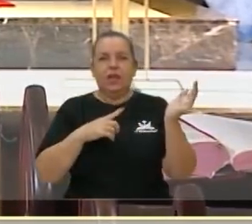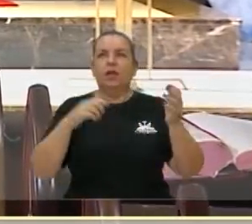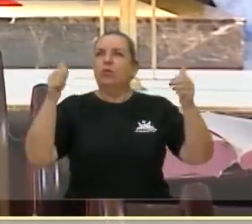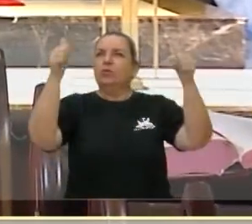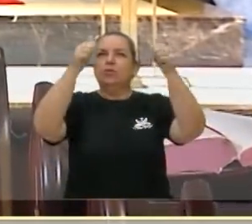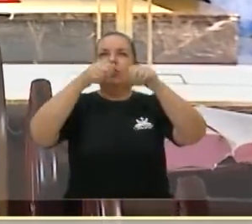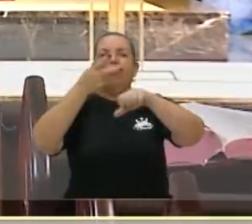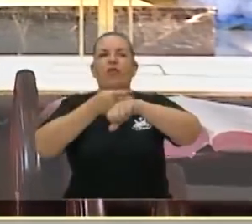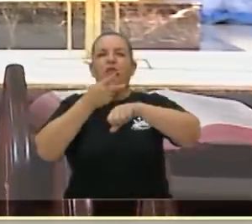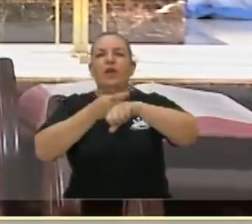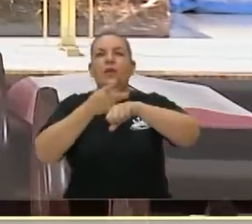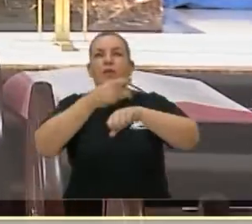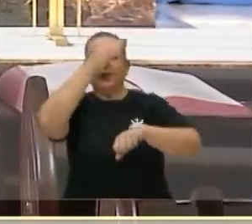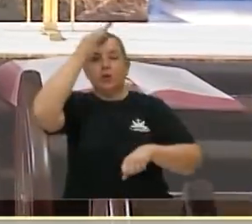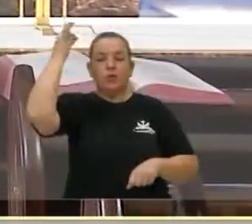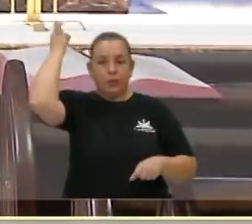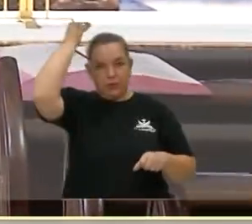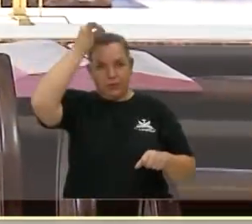entendeu?